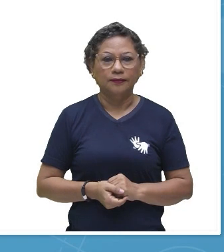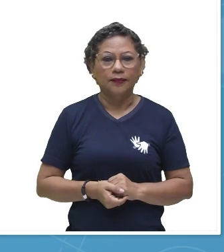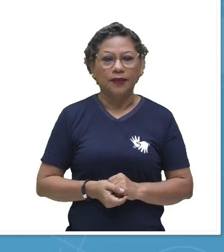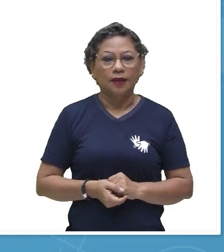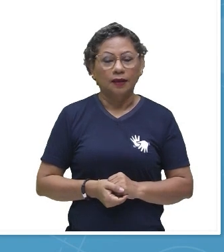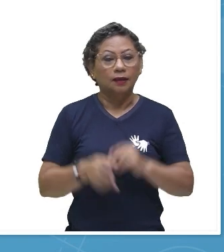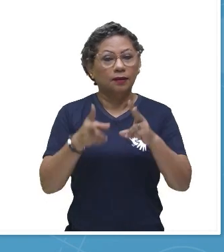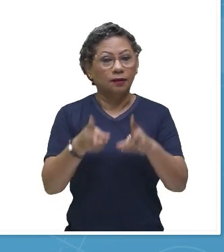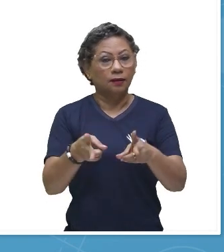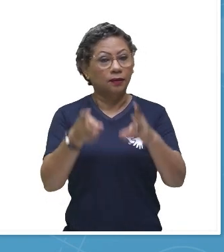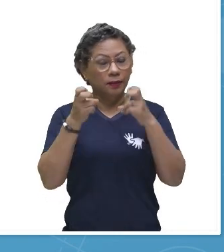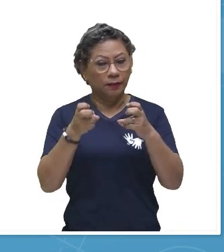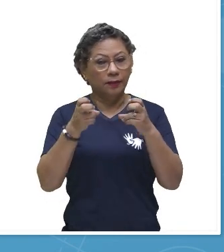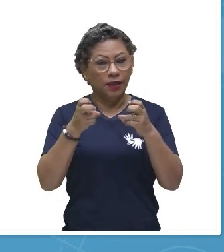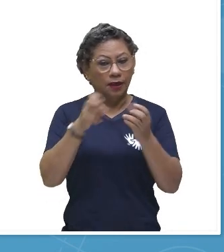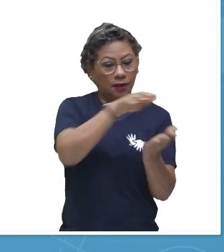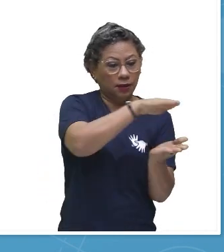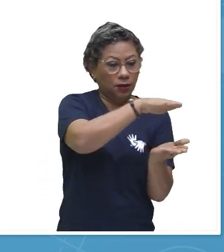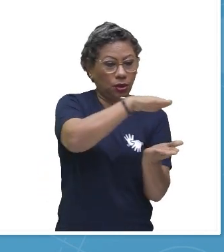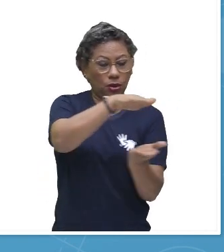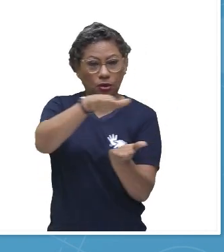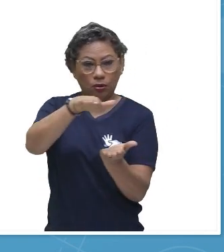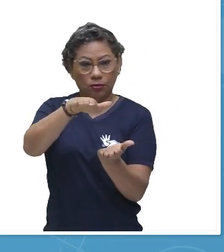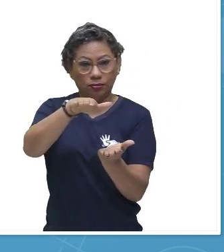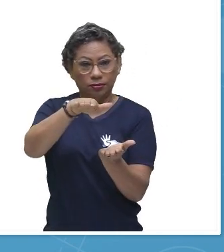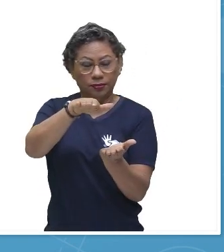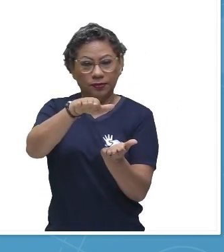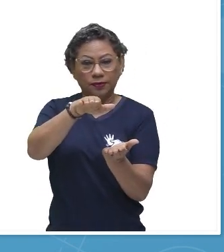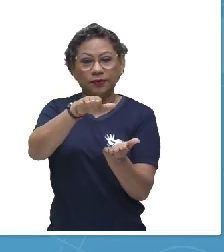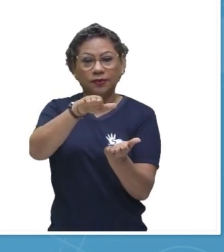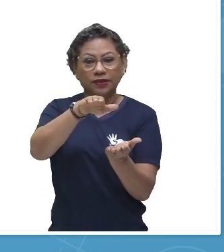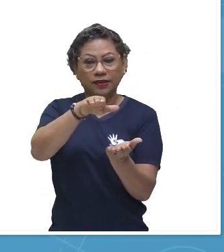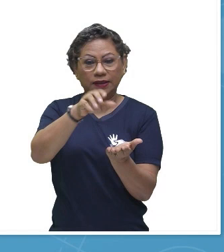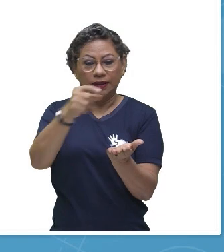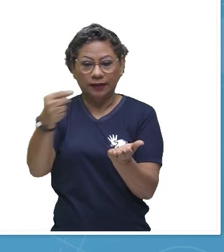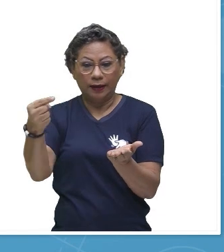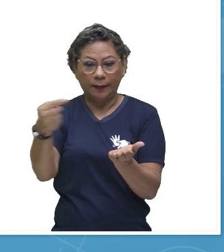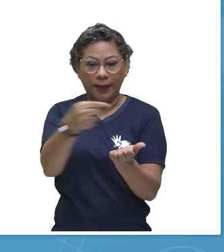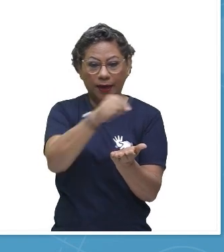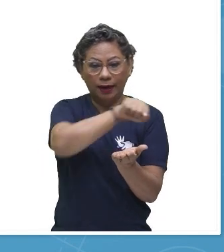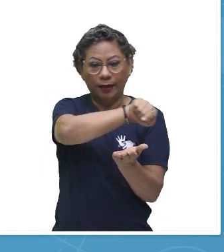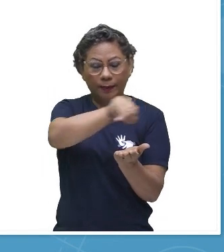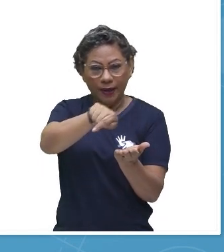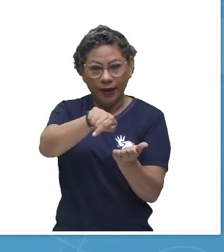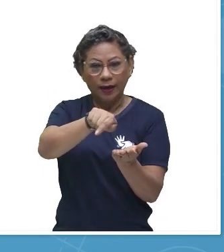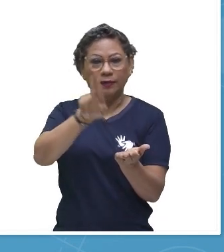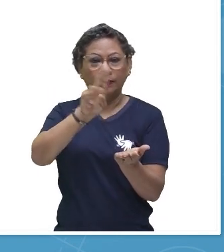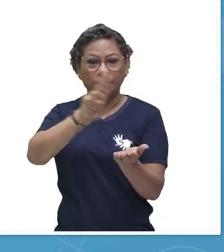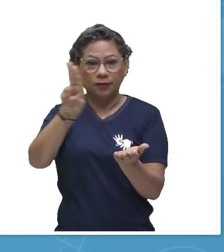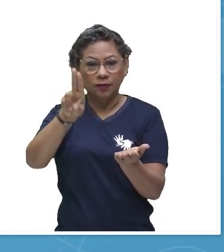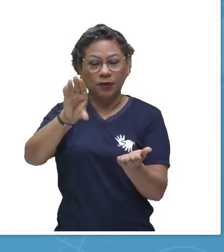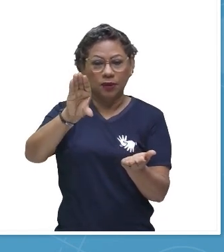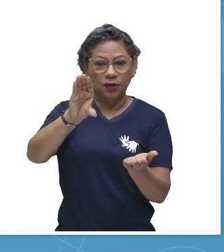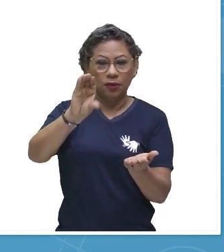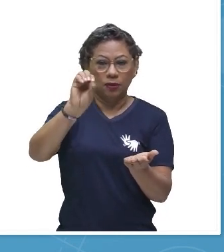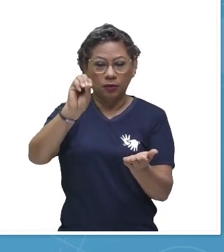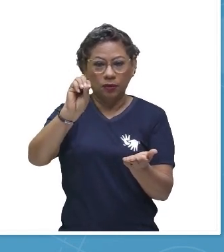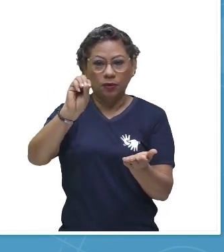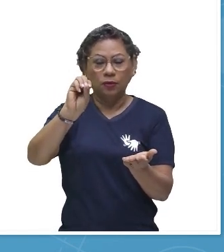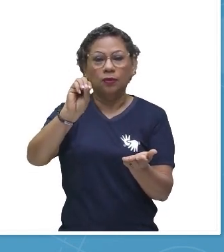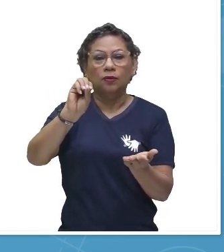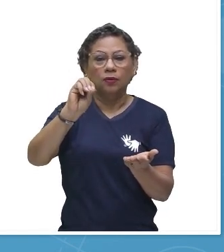Retas que estão no mesmo plano são chamadas de coplanares. Então vejam, aqui na figura a gente